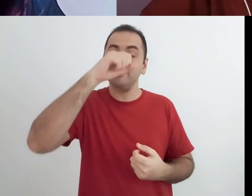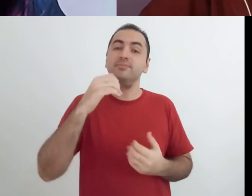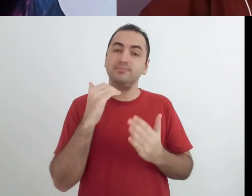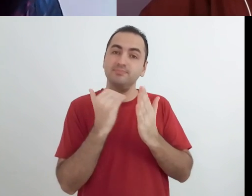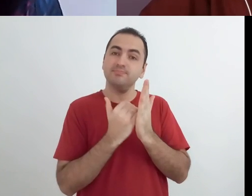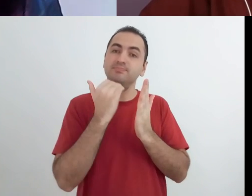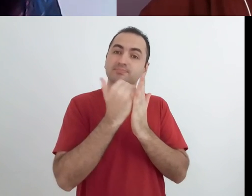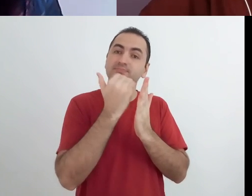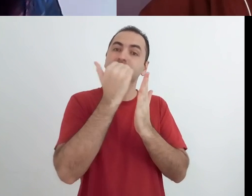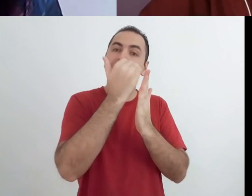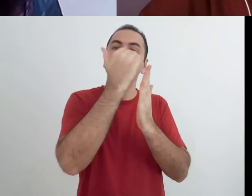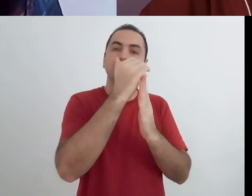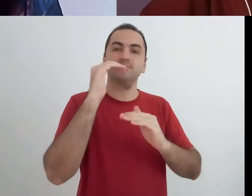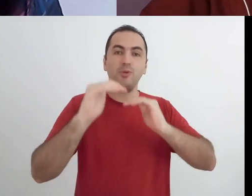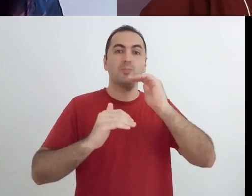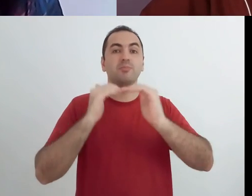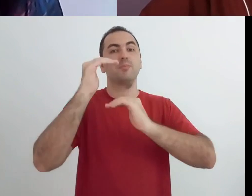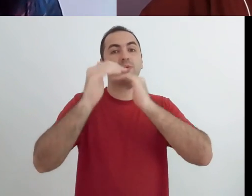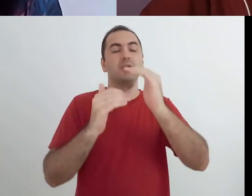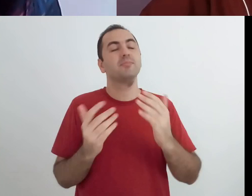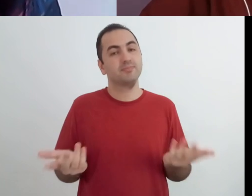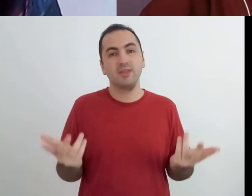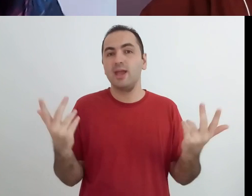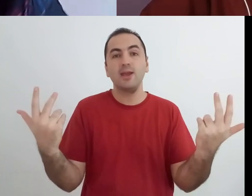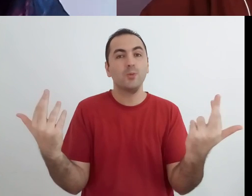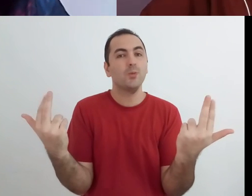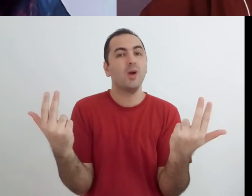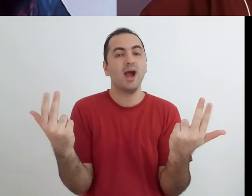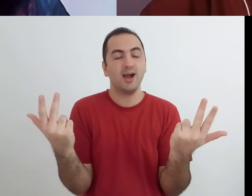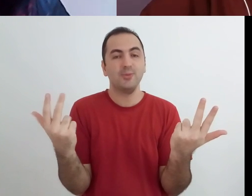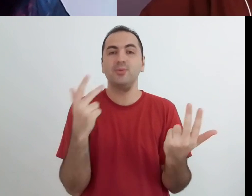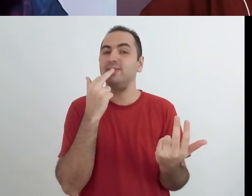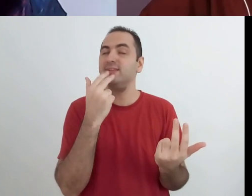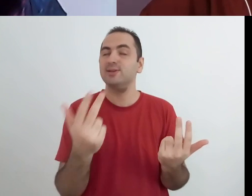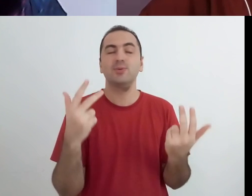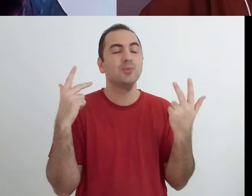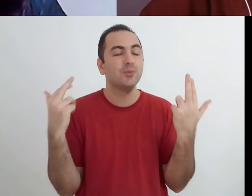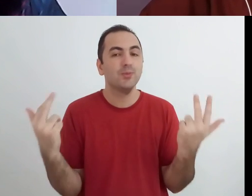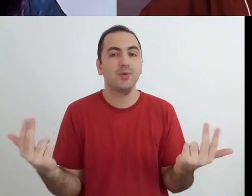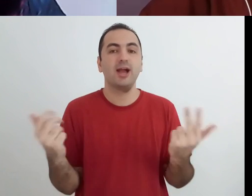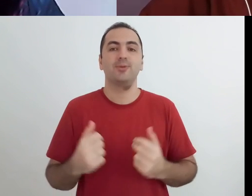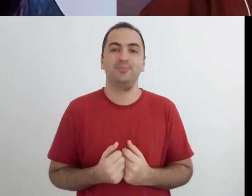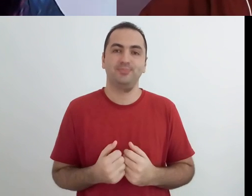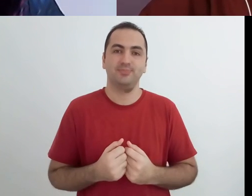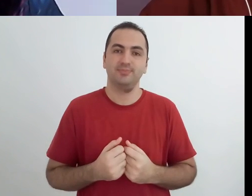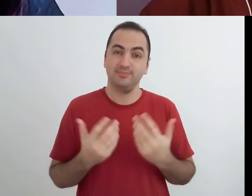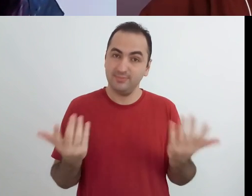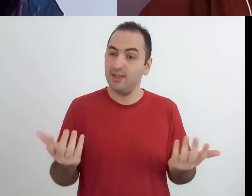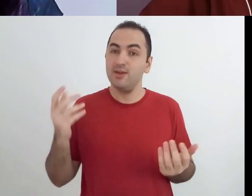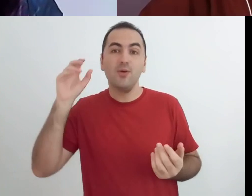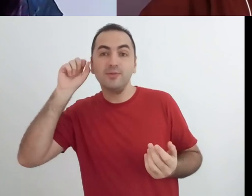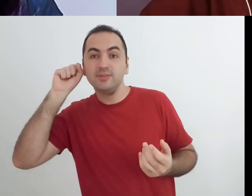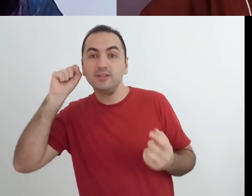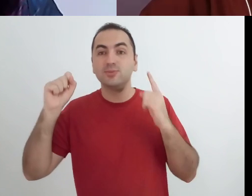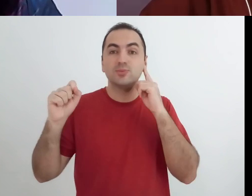vai estar balbuciando. Então, vai estar começando o aprendizado da língua, igual um ouvinte. Então, assim, ele